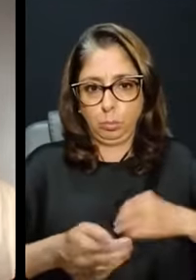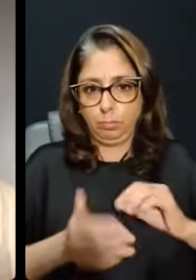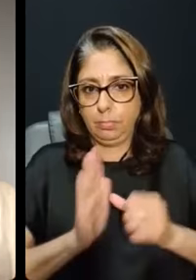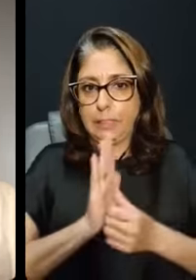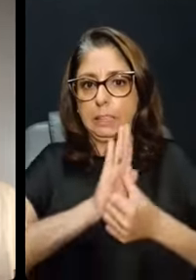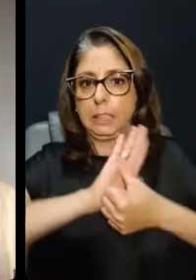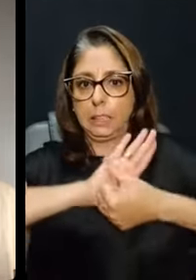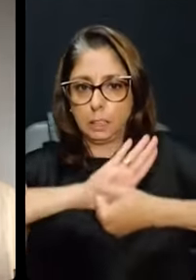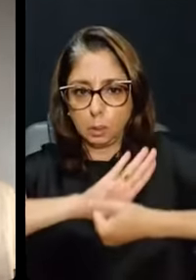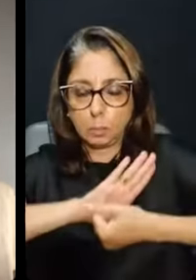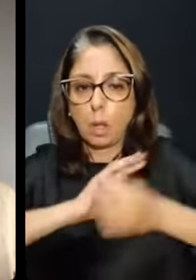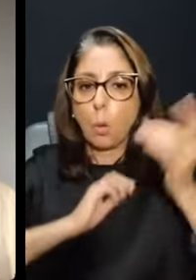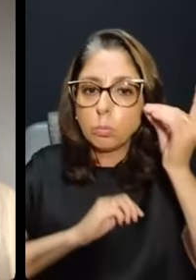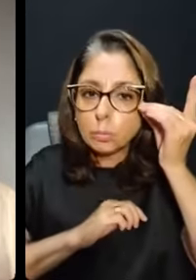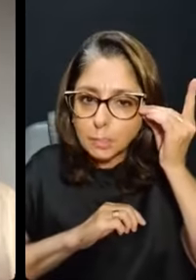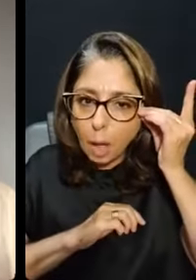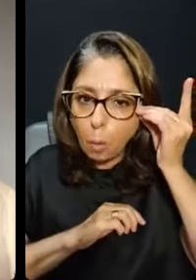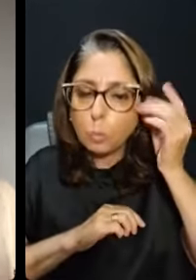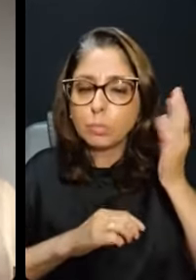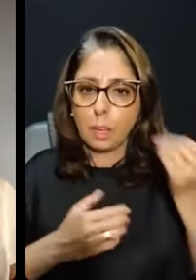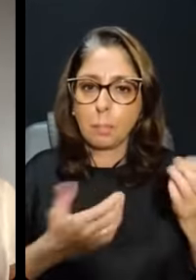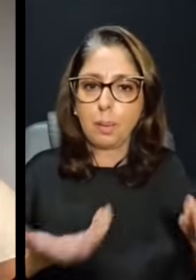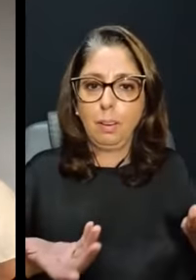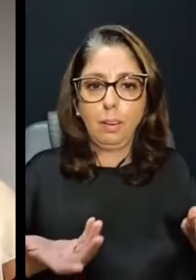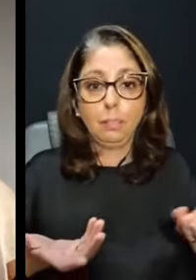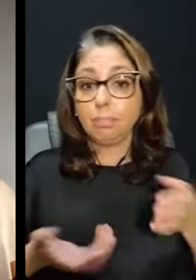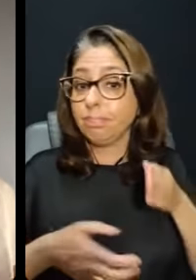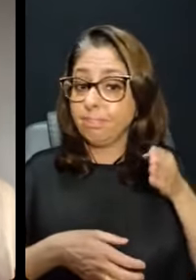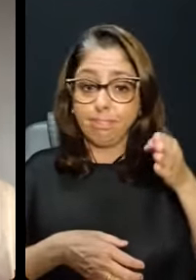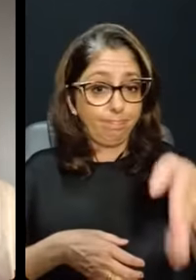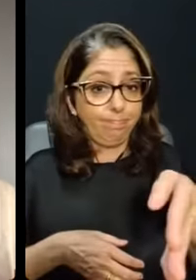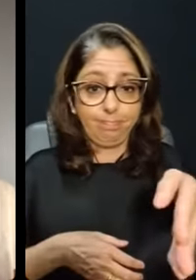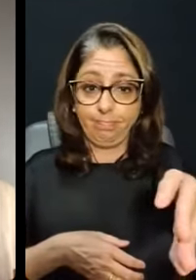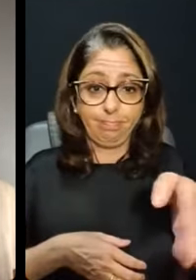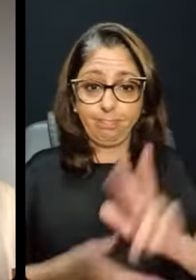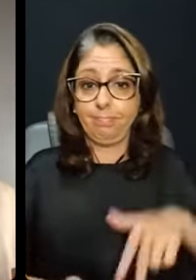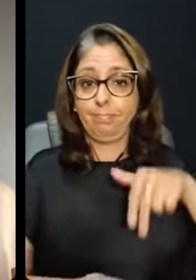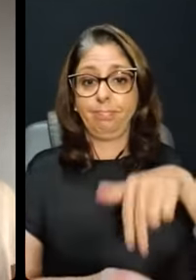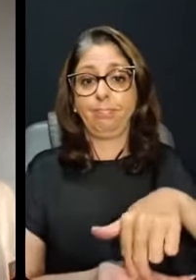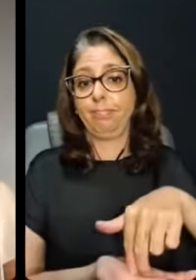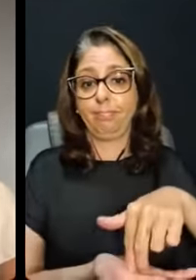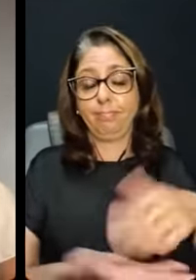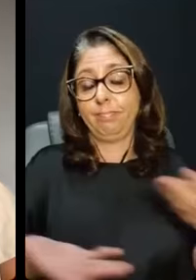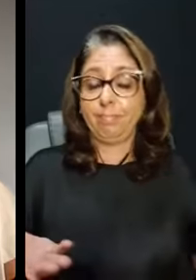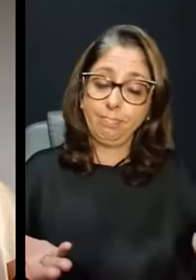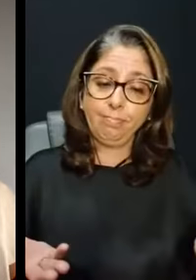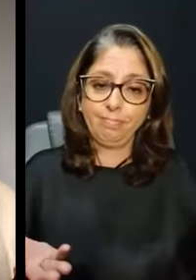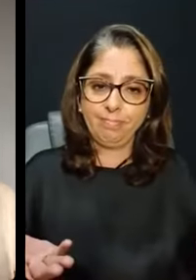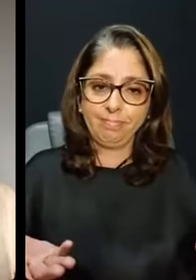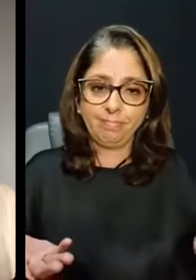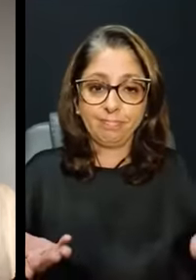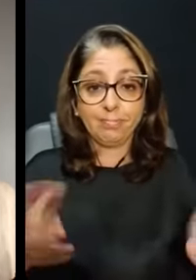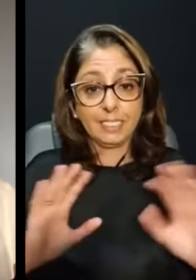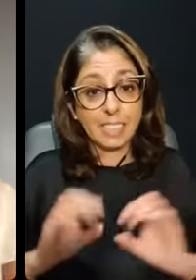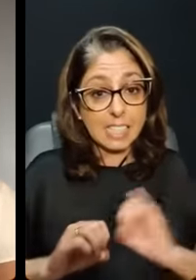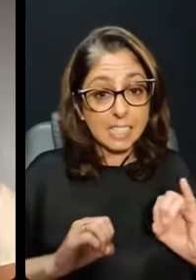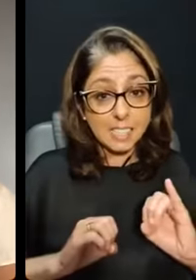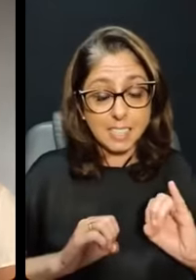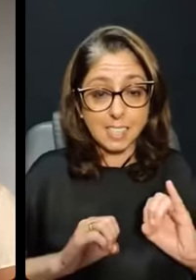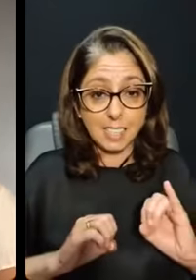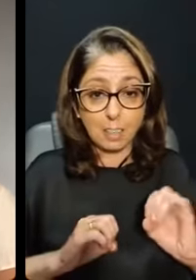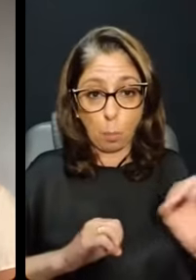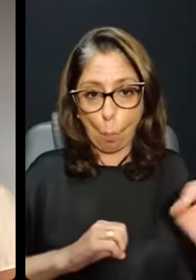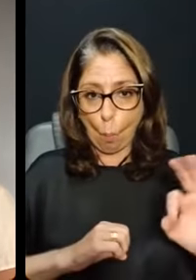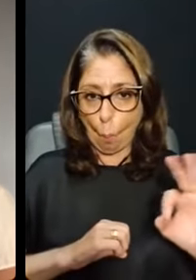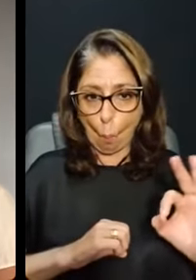indicado, mas existem locais que entre o zero e o 100%, é melhor você atuar de alguma forma do que você